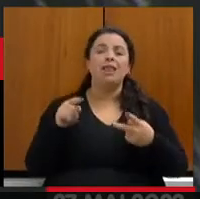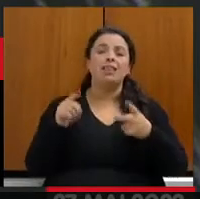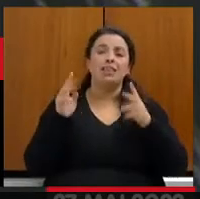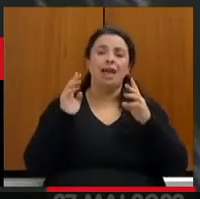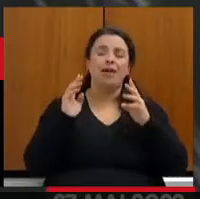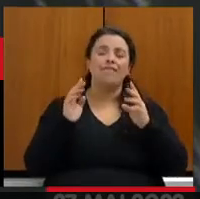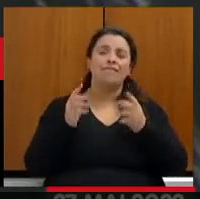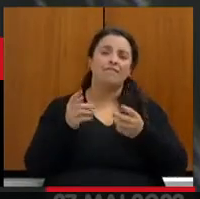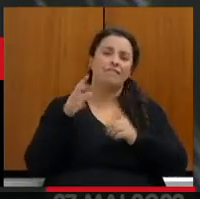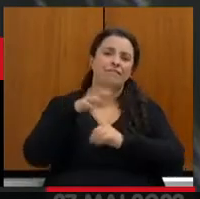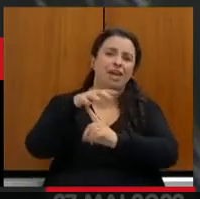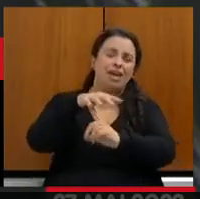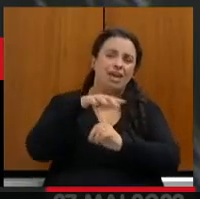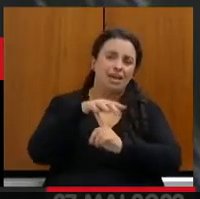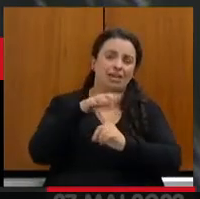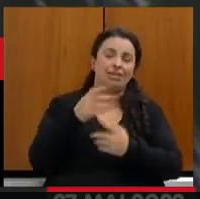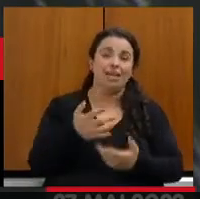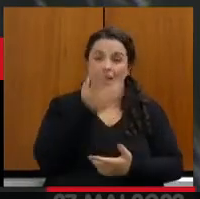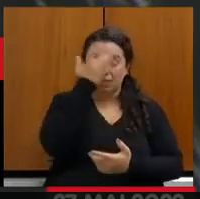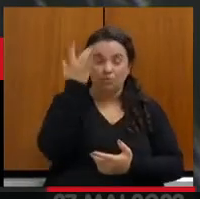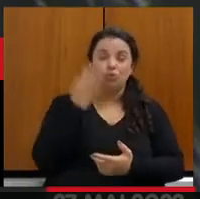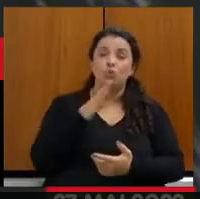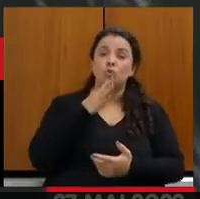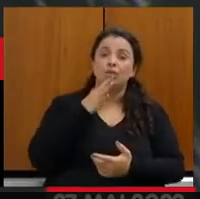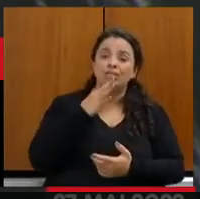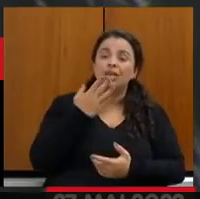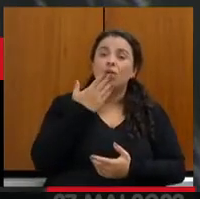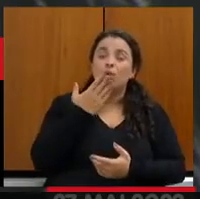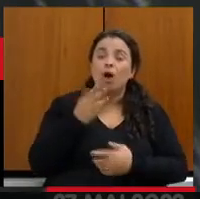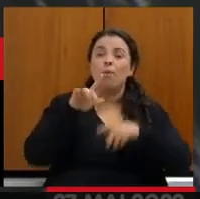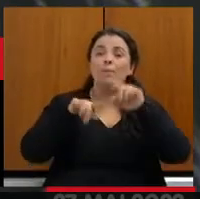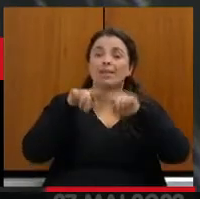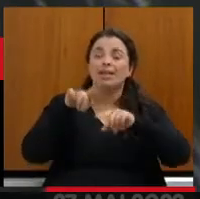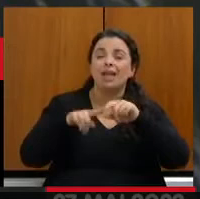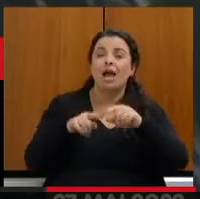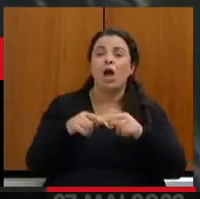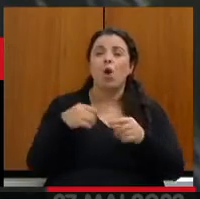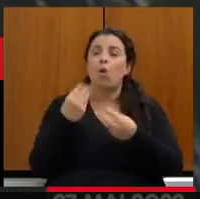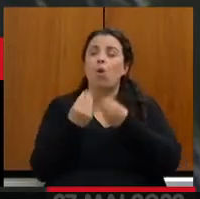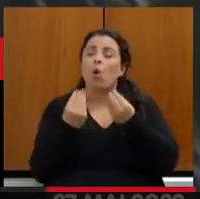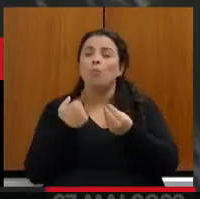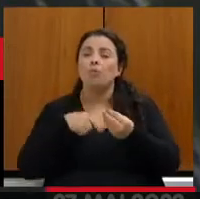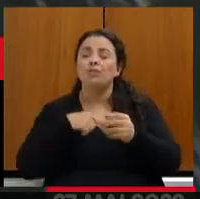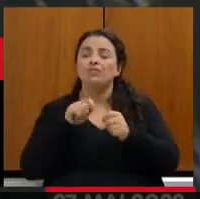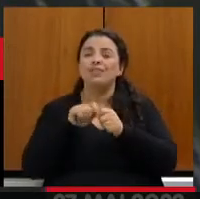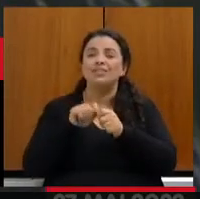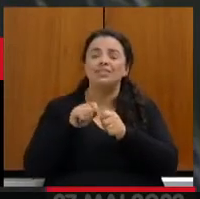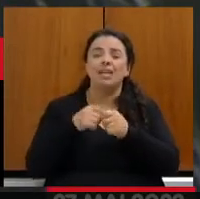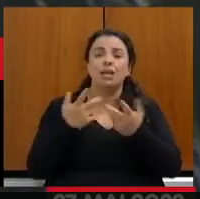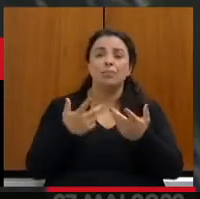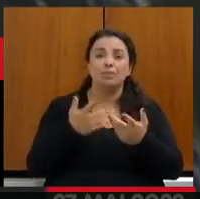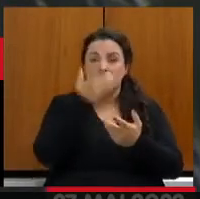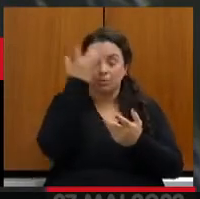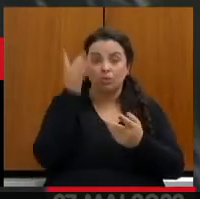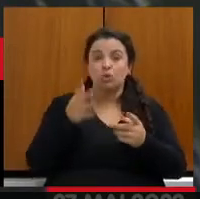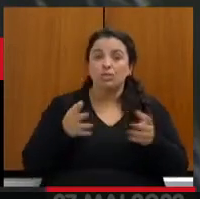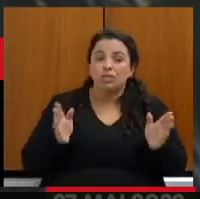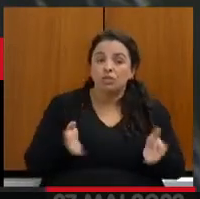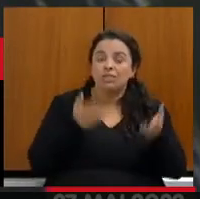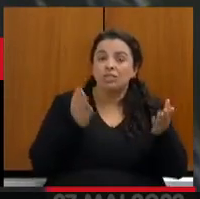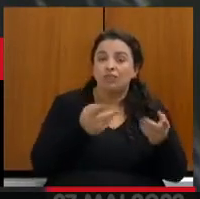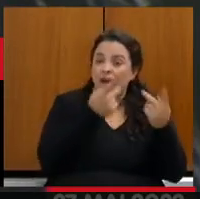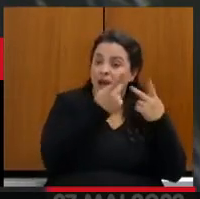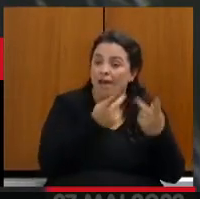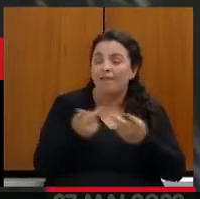colocando os clientes a par de nossos produtos do que fazemos que eles possam ser incentivados a vir em minha